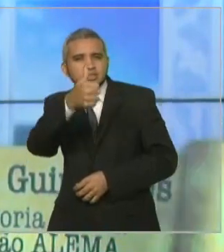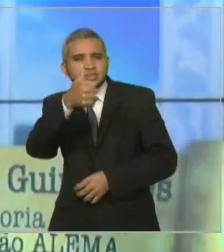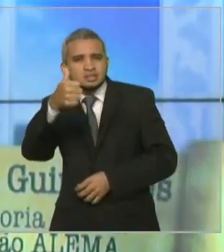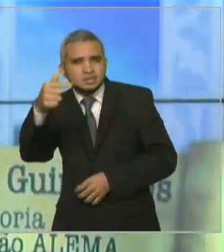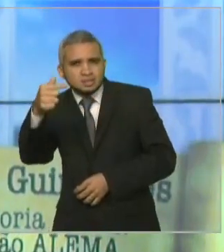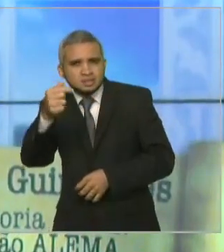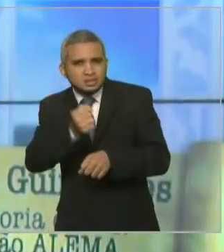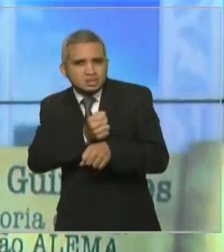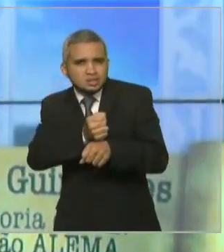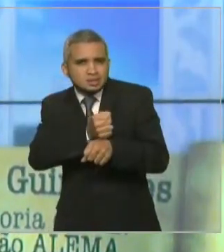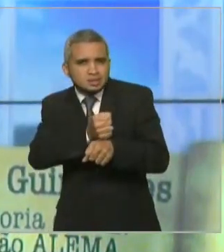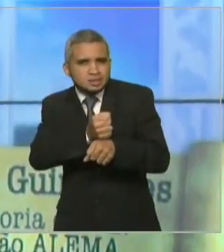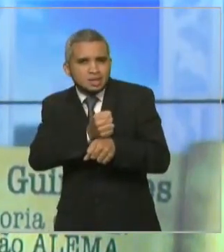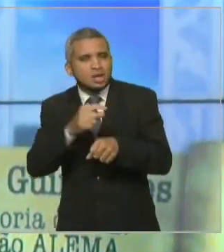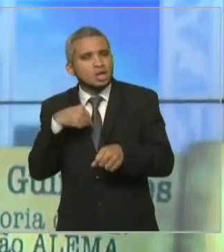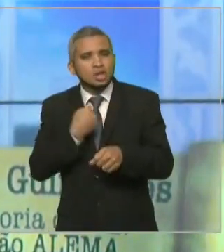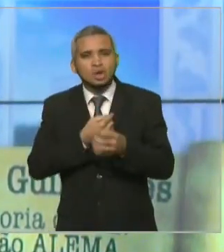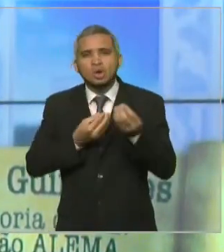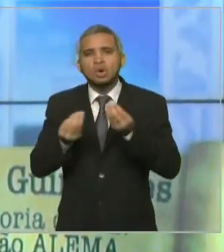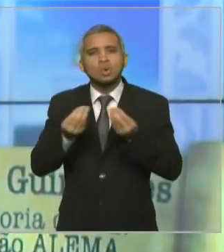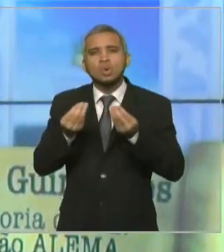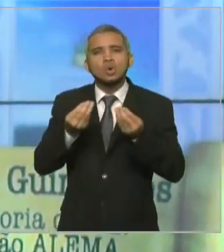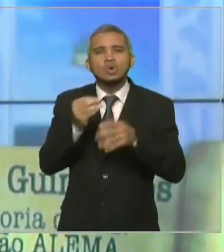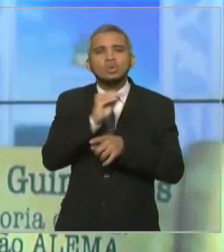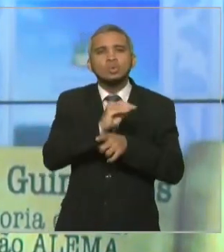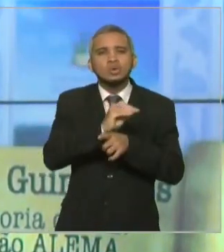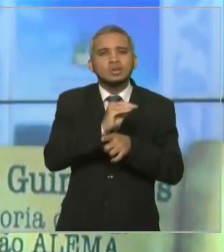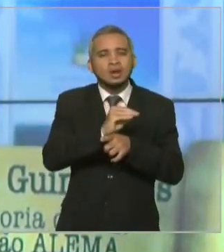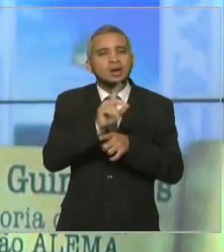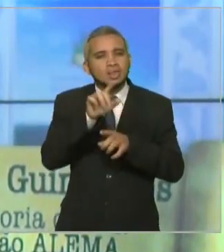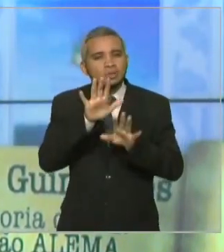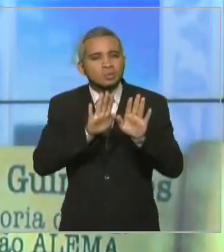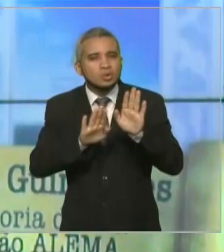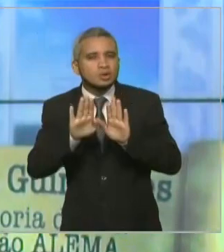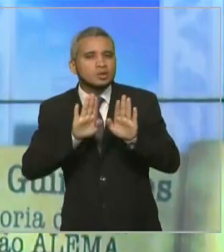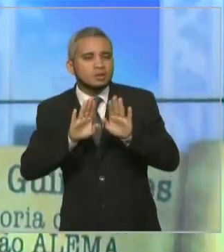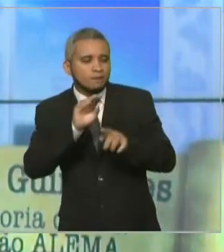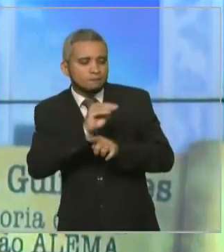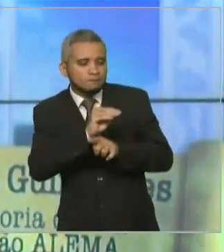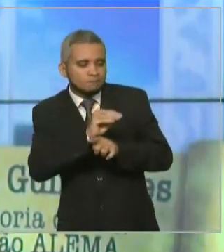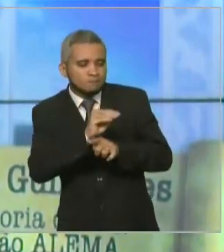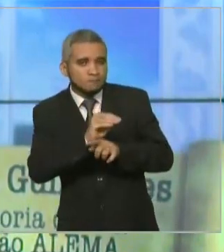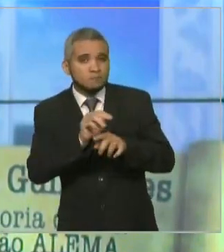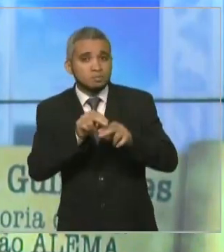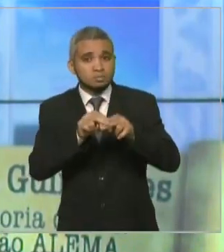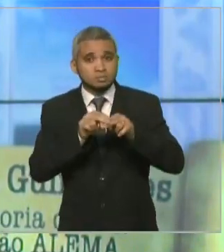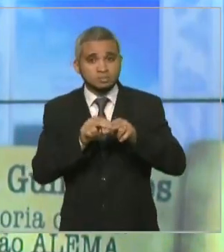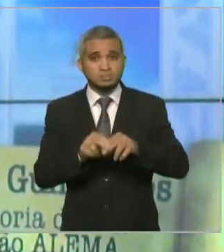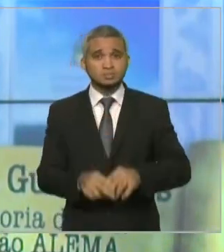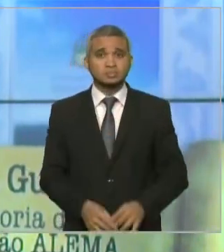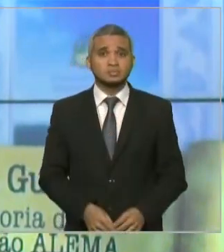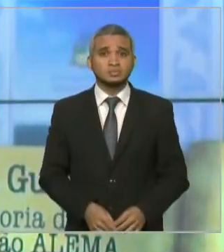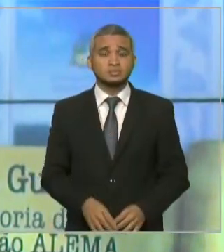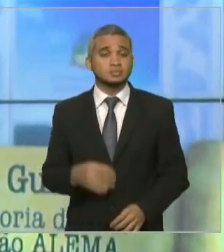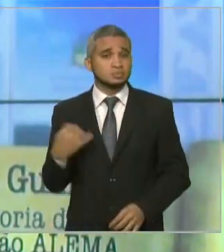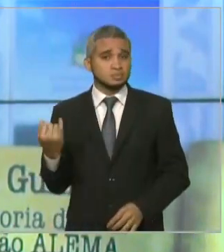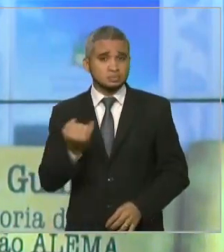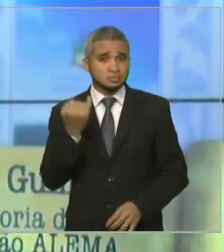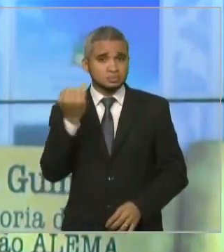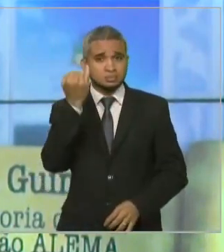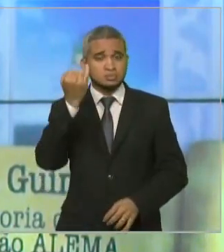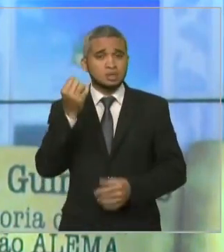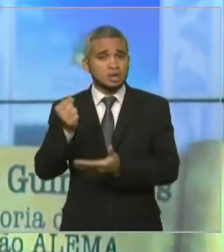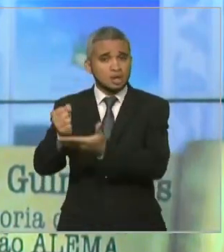documental é um projeto muito importante para a Assembleia Legislativa. Foi necessário a ajuda e união de todas